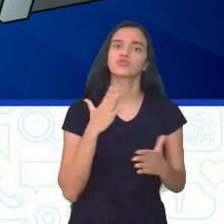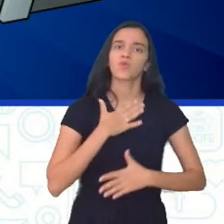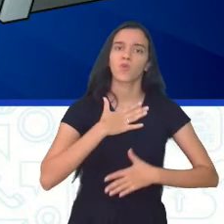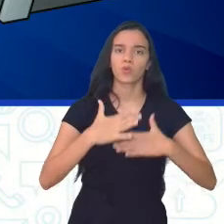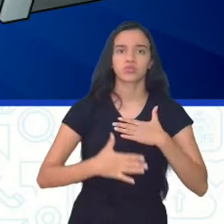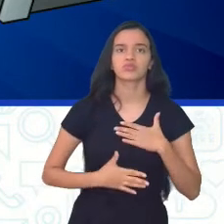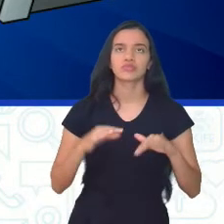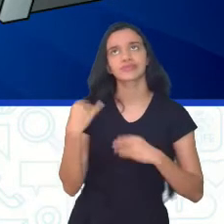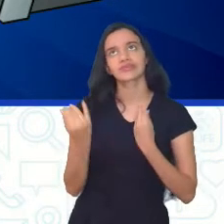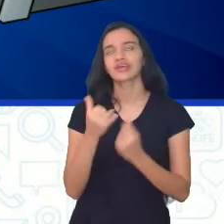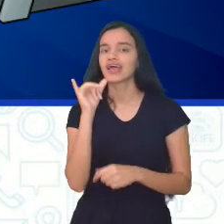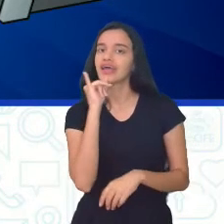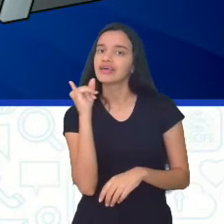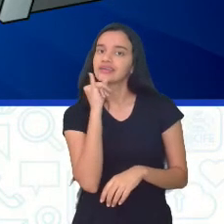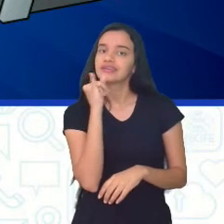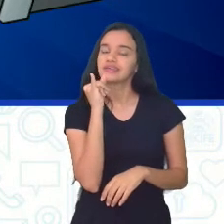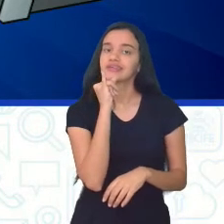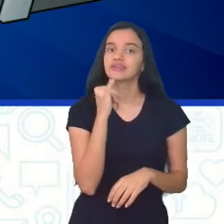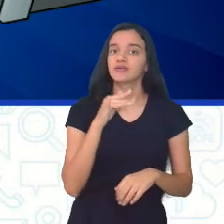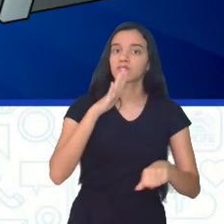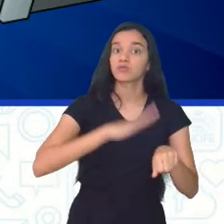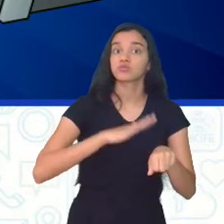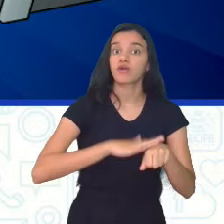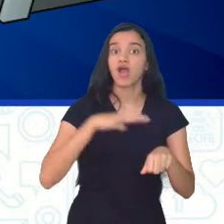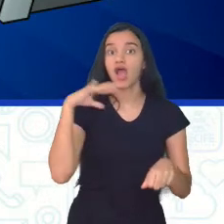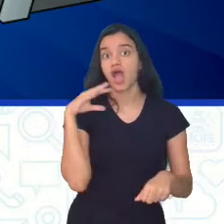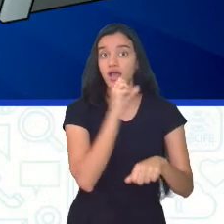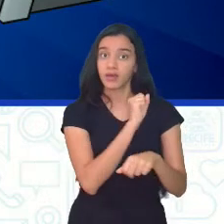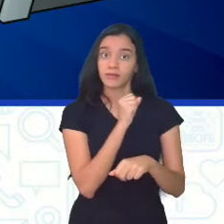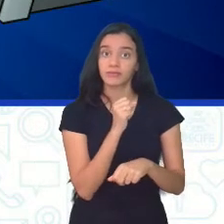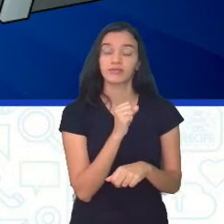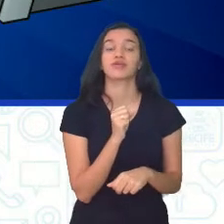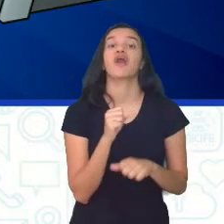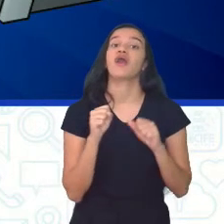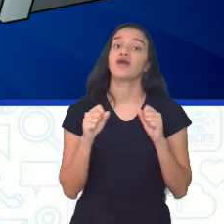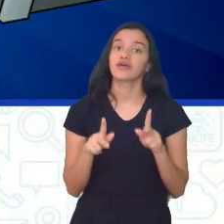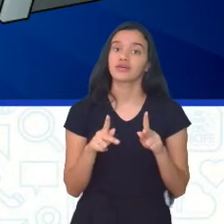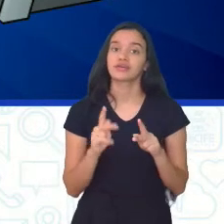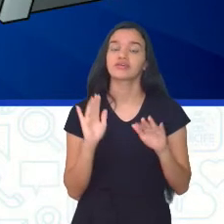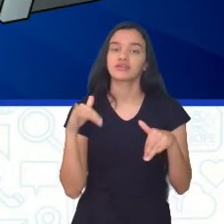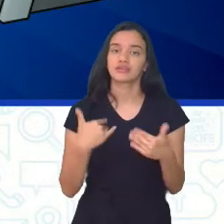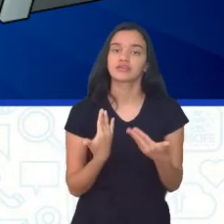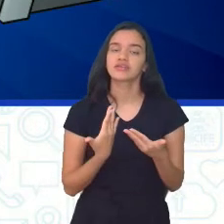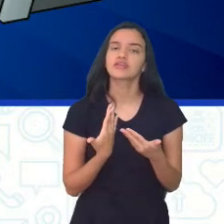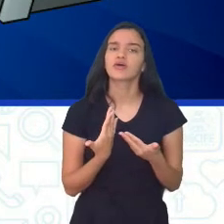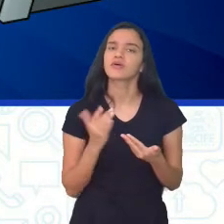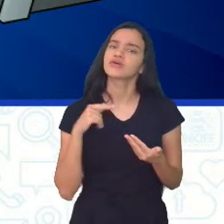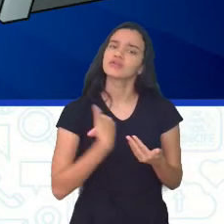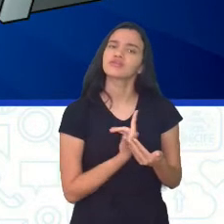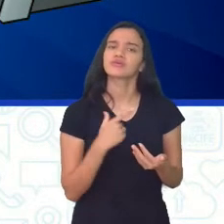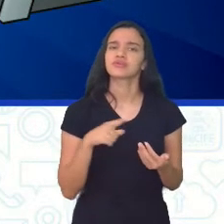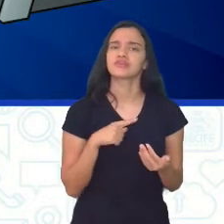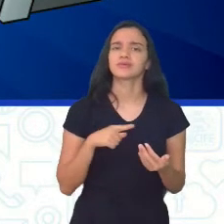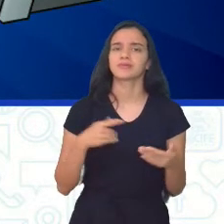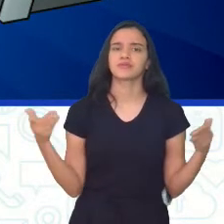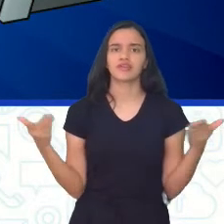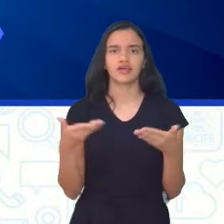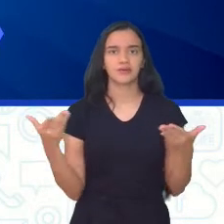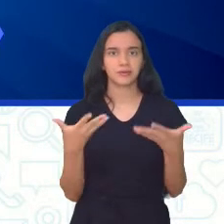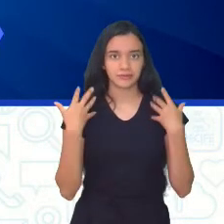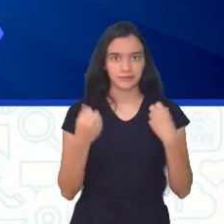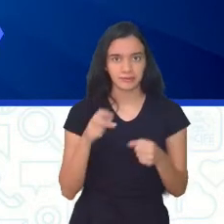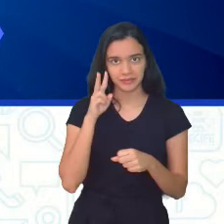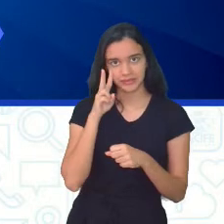né? Vamos dizer assim, automaticamente, rapidamente, ok? Então, o que nós temos agora? Vamos